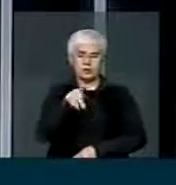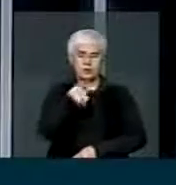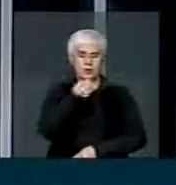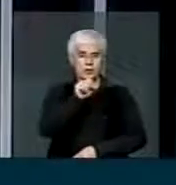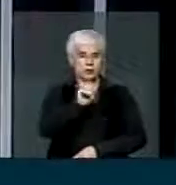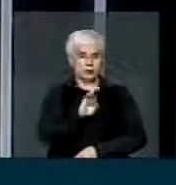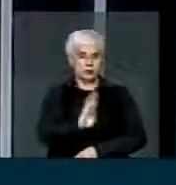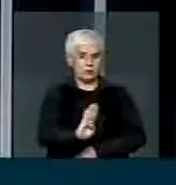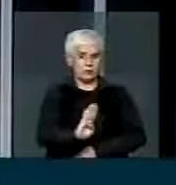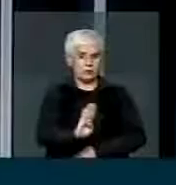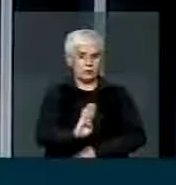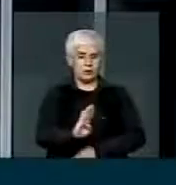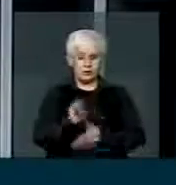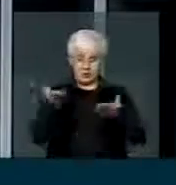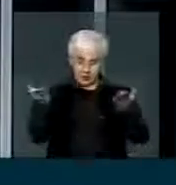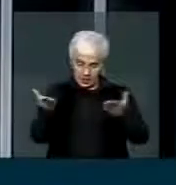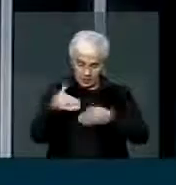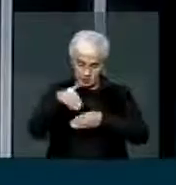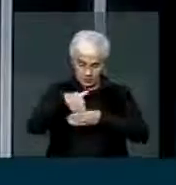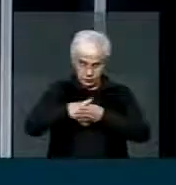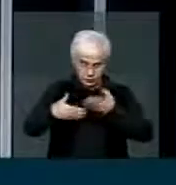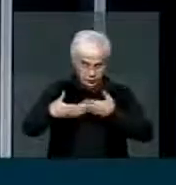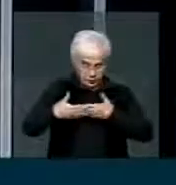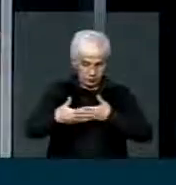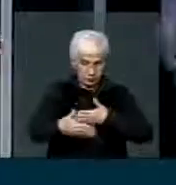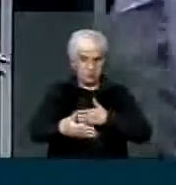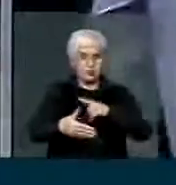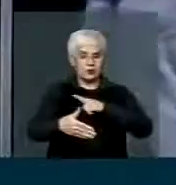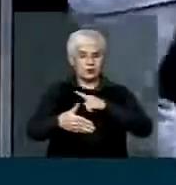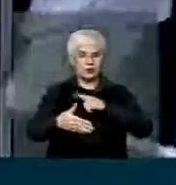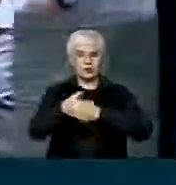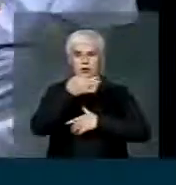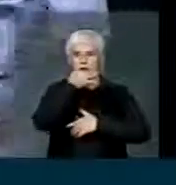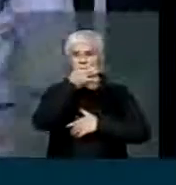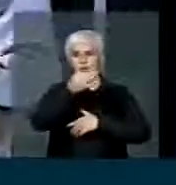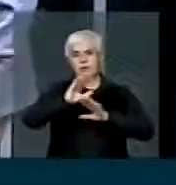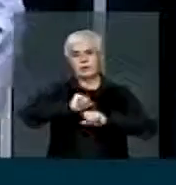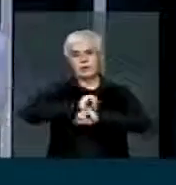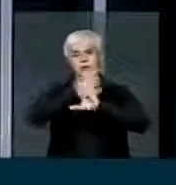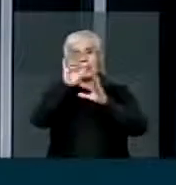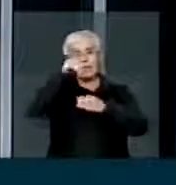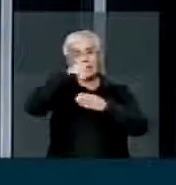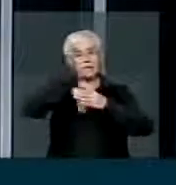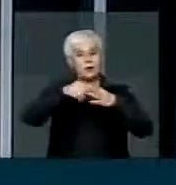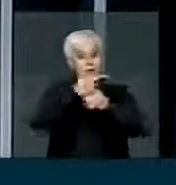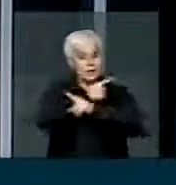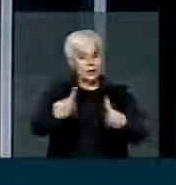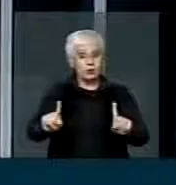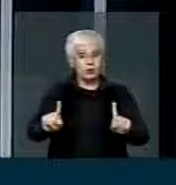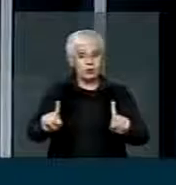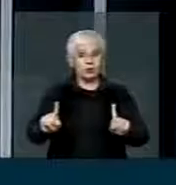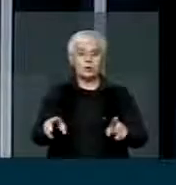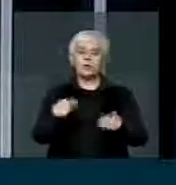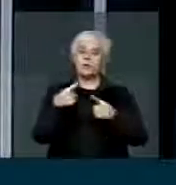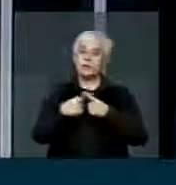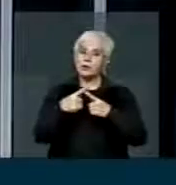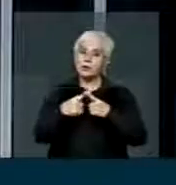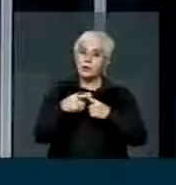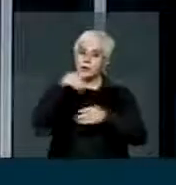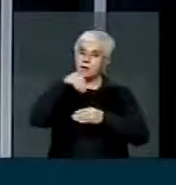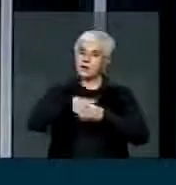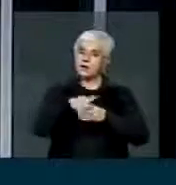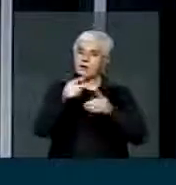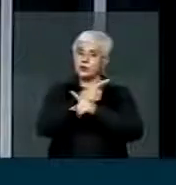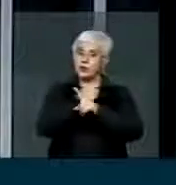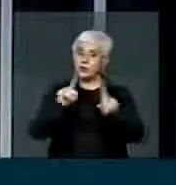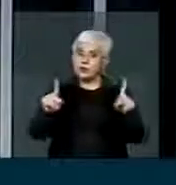PSB, nessa votação, tem uma posição clara, vota não. Por quê? Porque o voto